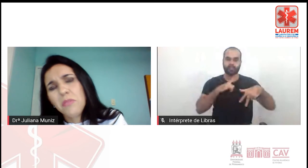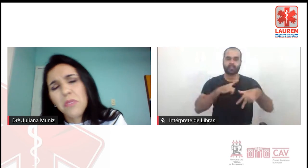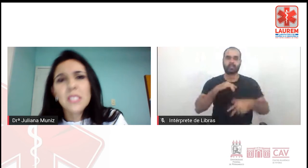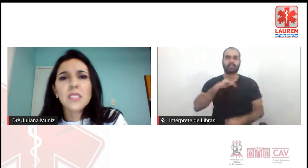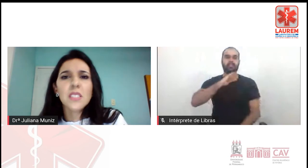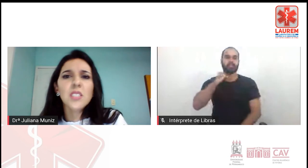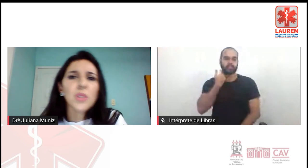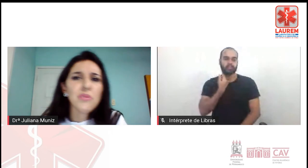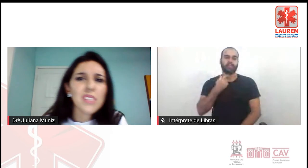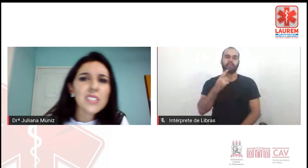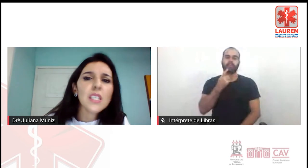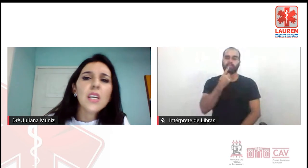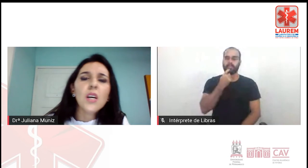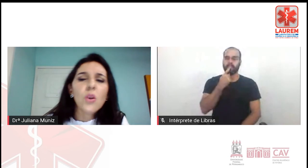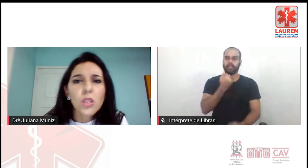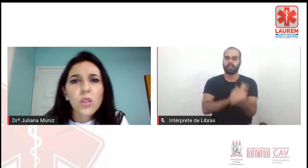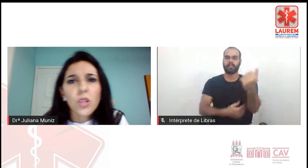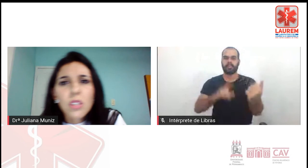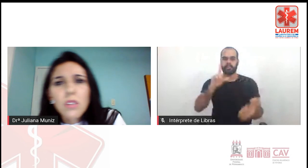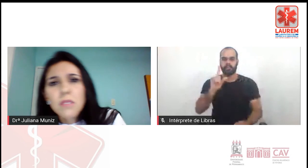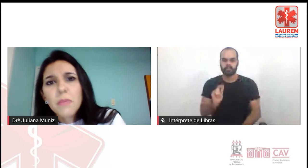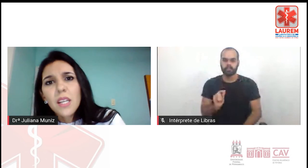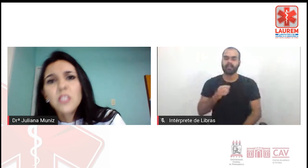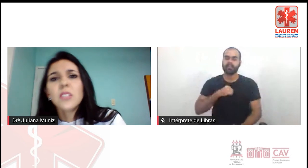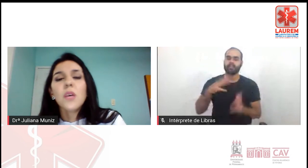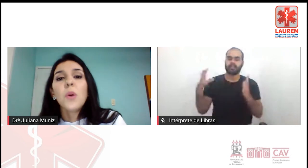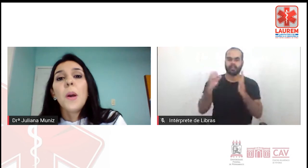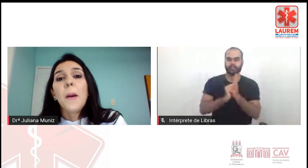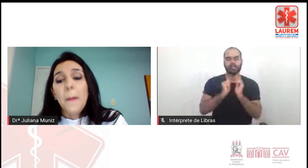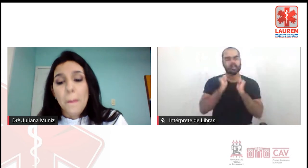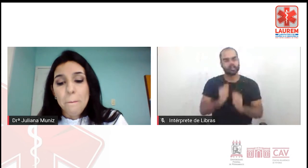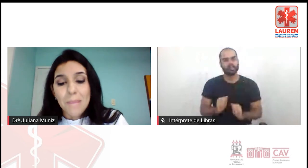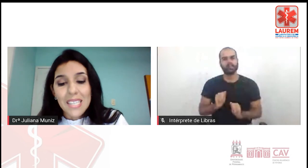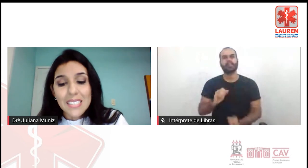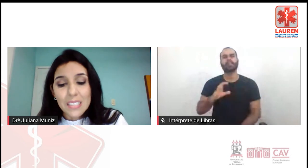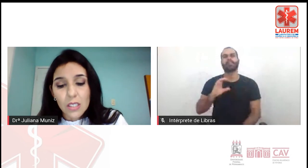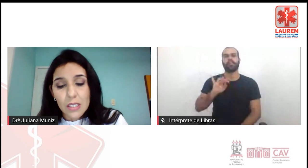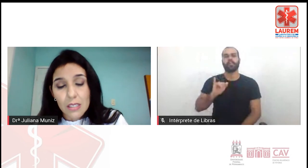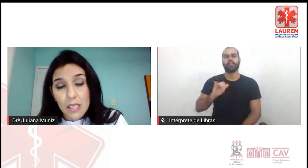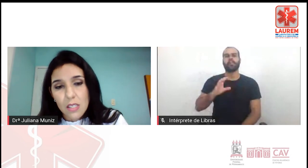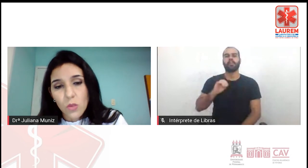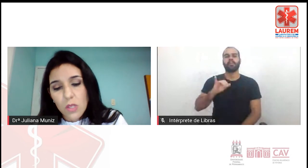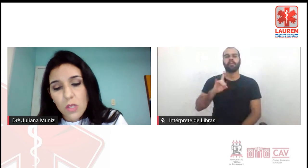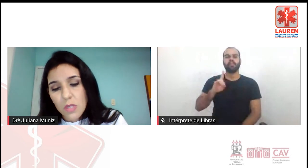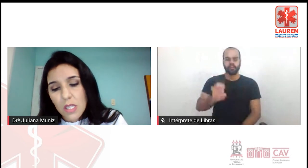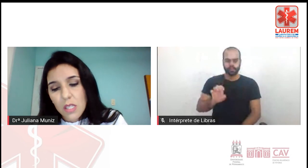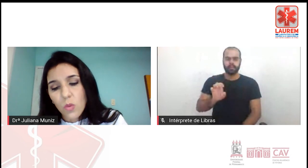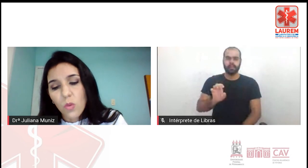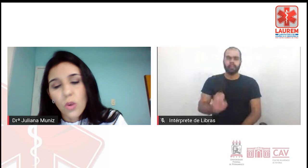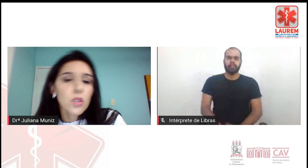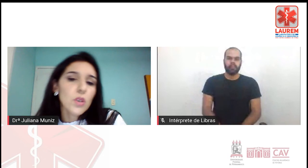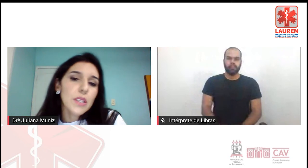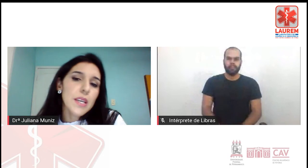de hiperinflamação, pode fazer corticoide numa dose baixa e tal, mas, segundo o consenso,